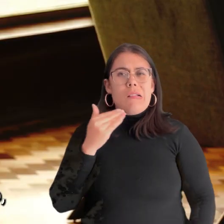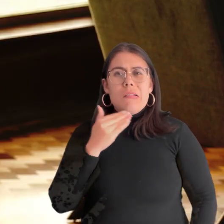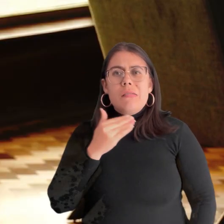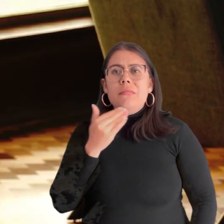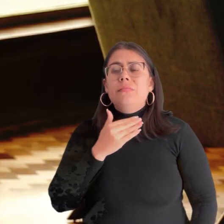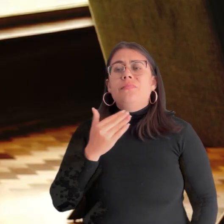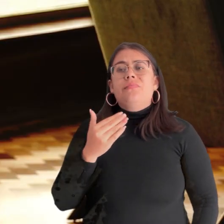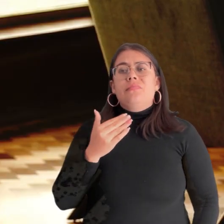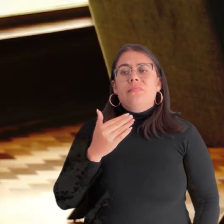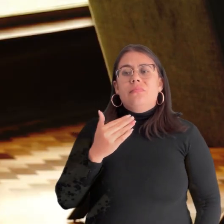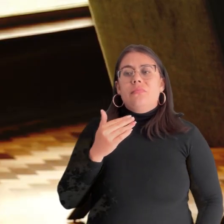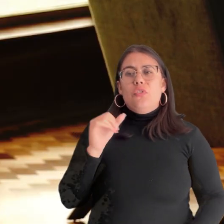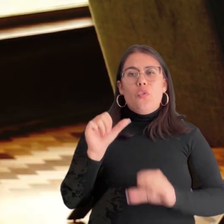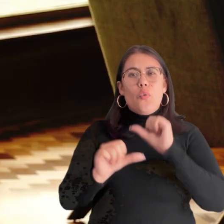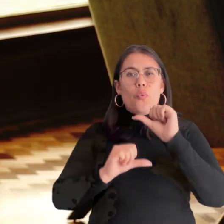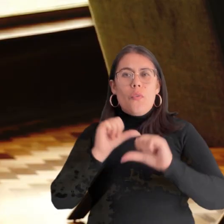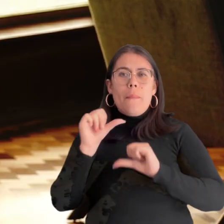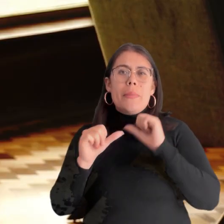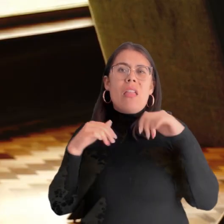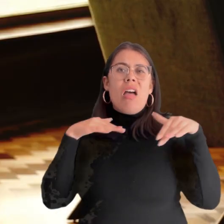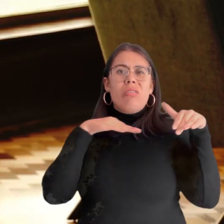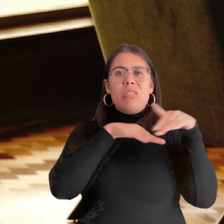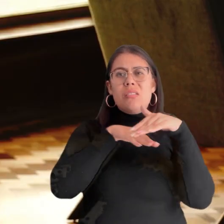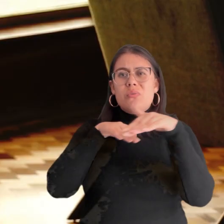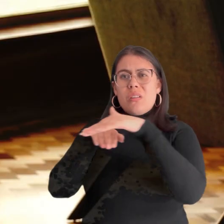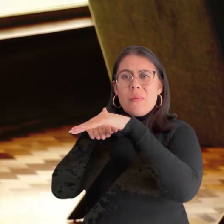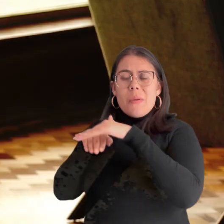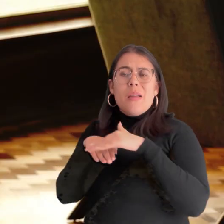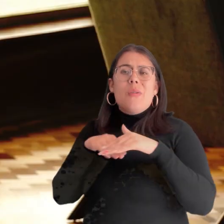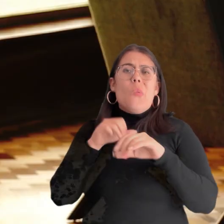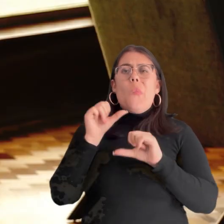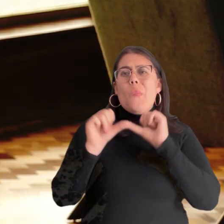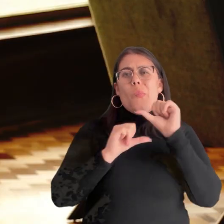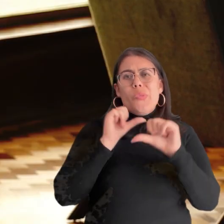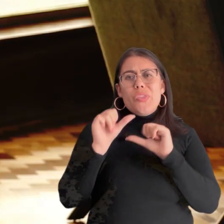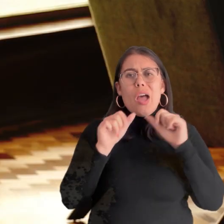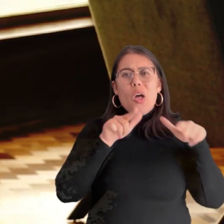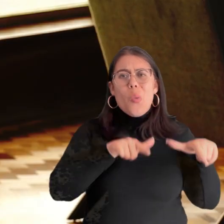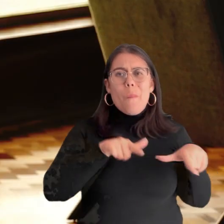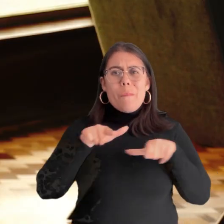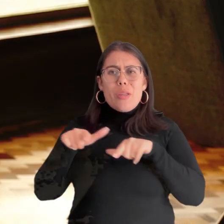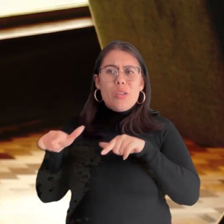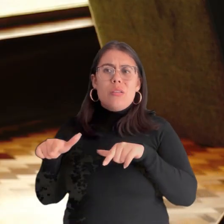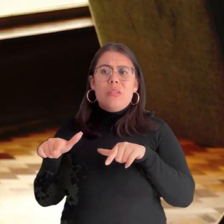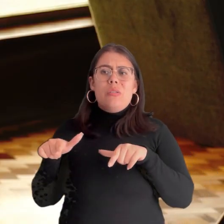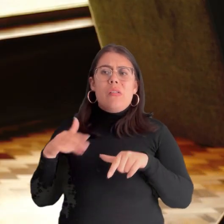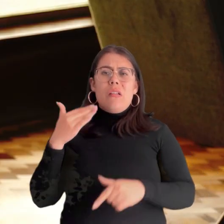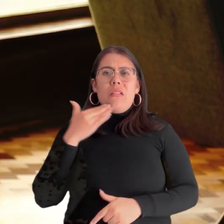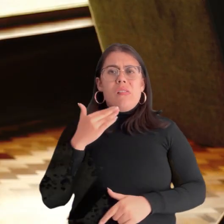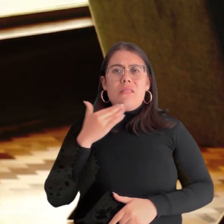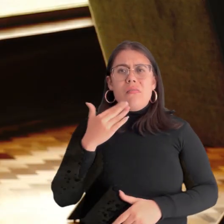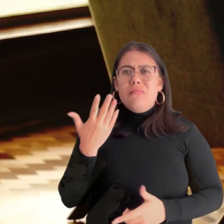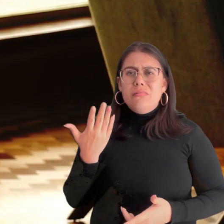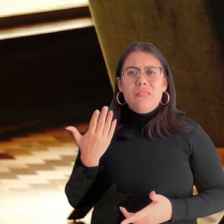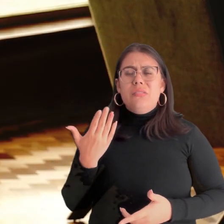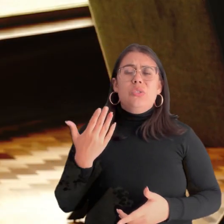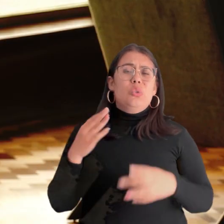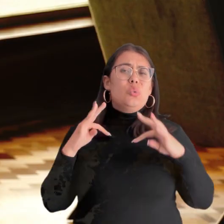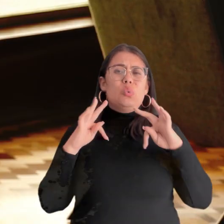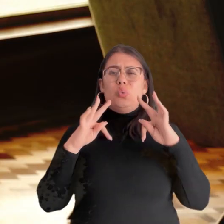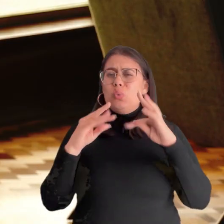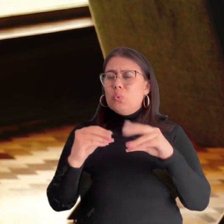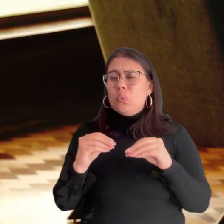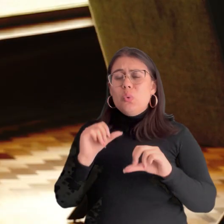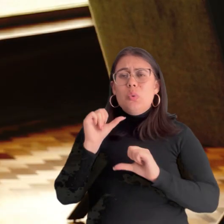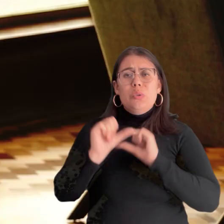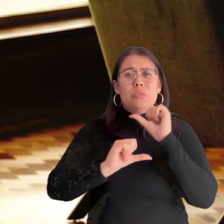estacionamento, mudaram os pisos originais para pisos cimentados, enfim, estava muito desfigurado, né?